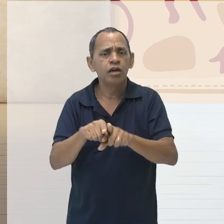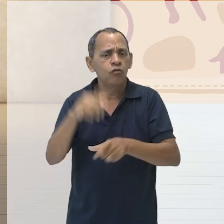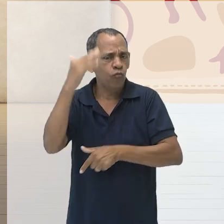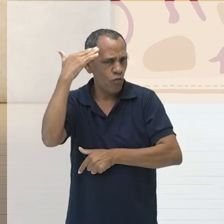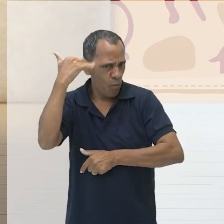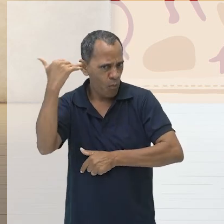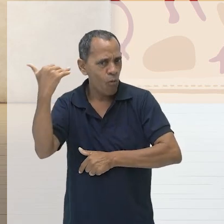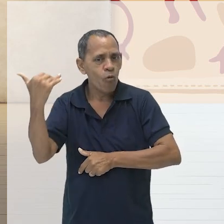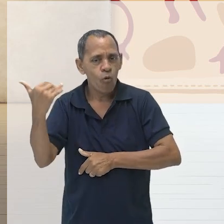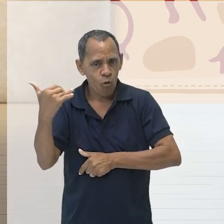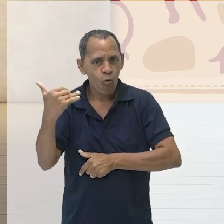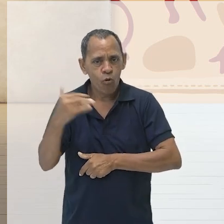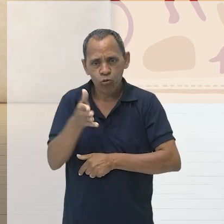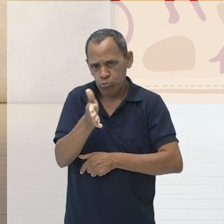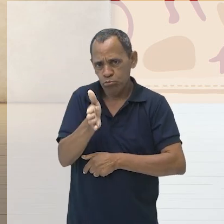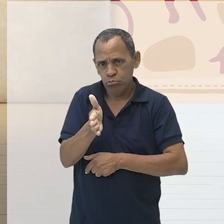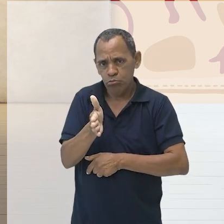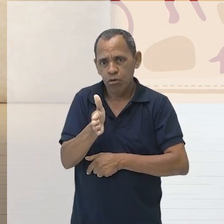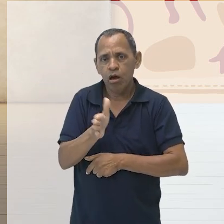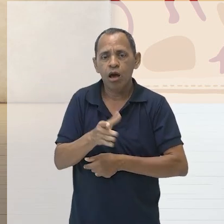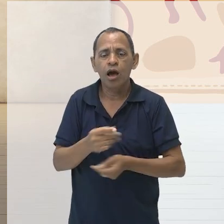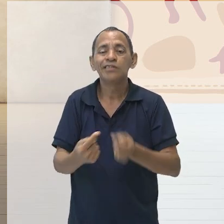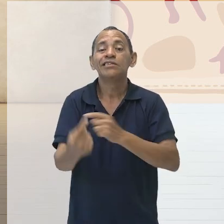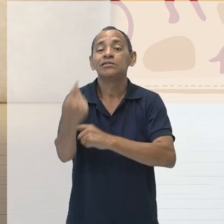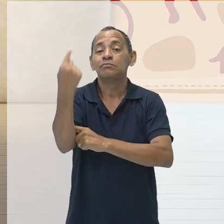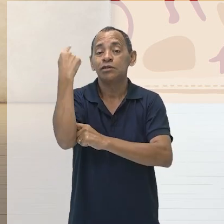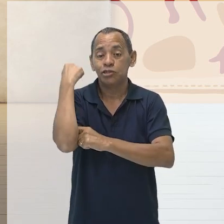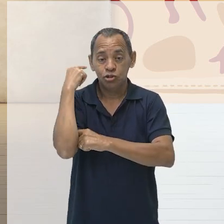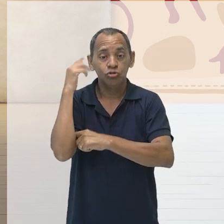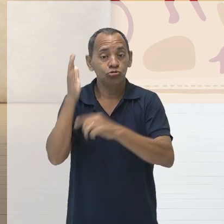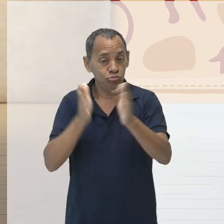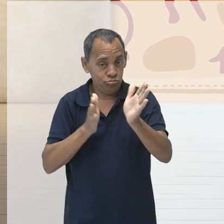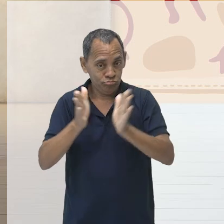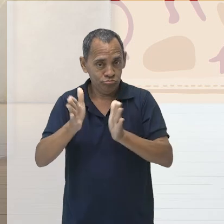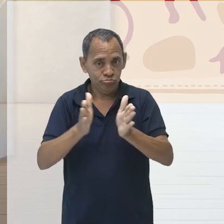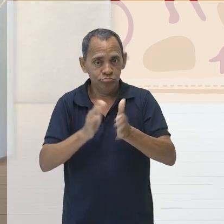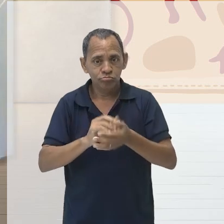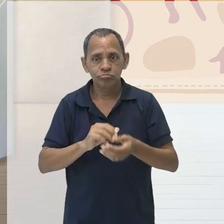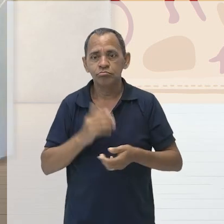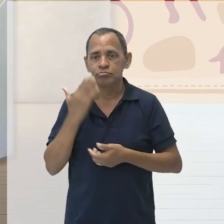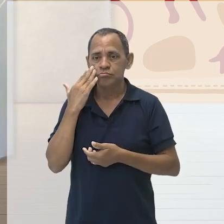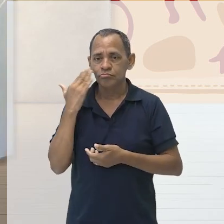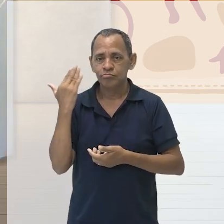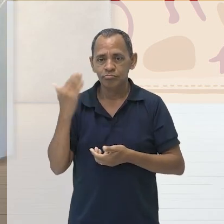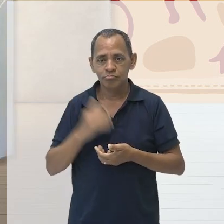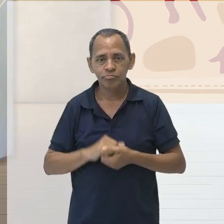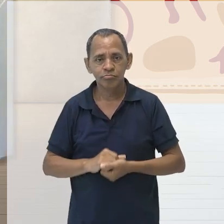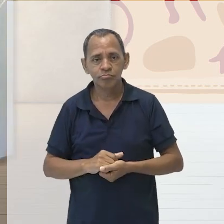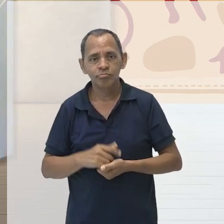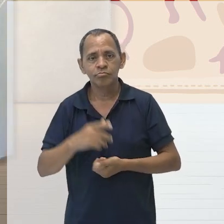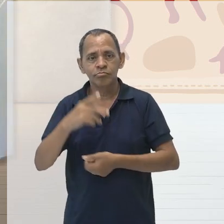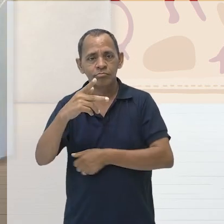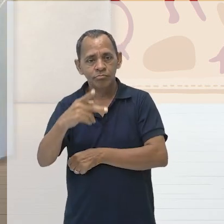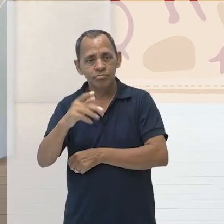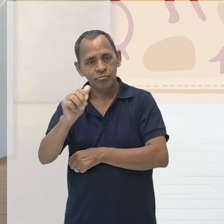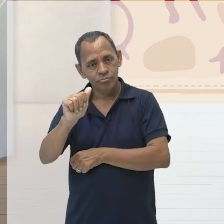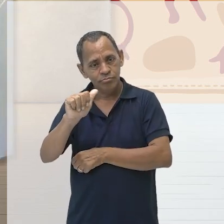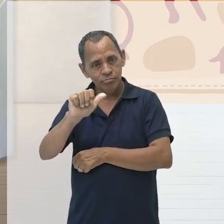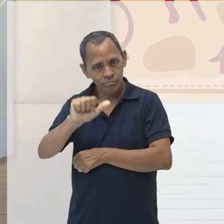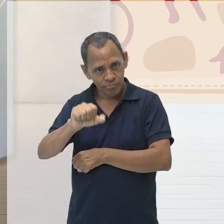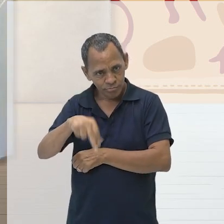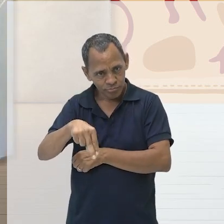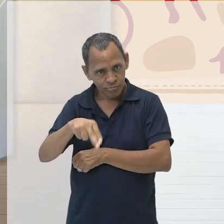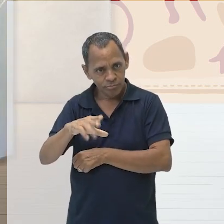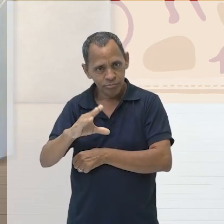e bem mais falado desse tempo da Grécia Antiga, que é o pancrácio. E o